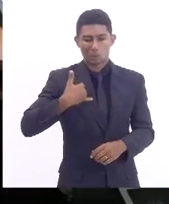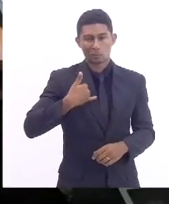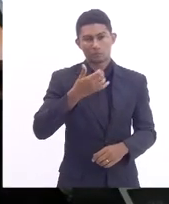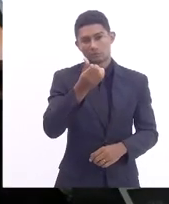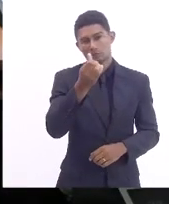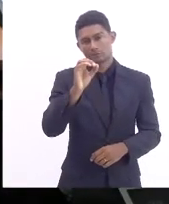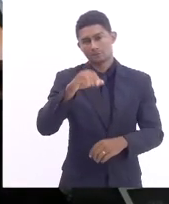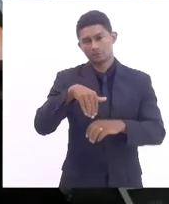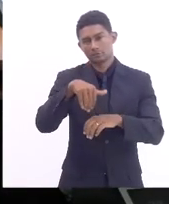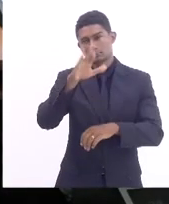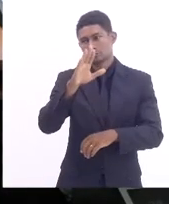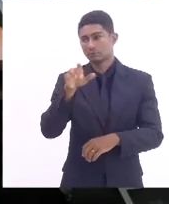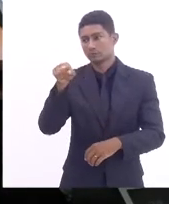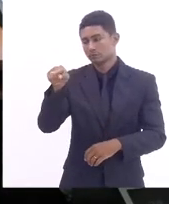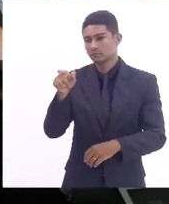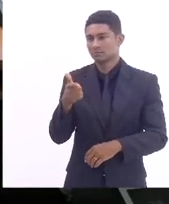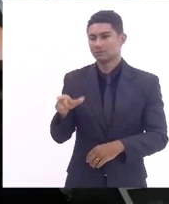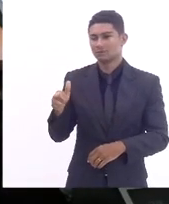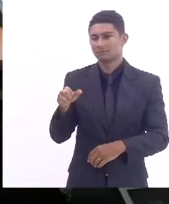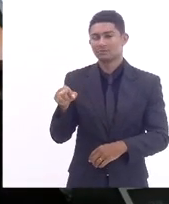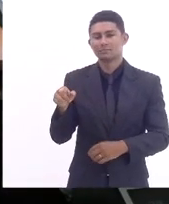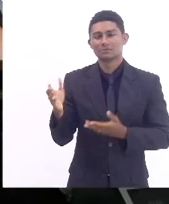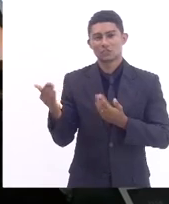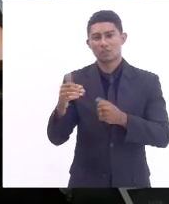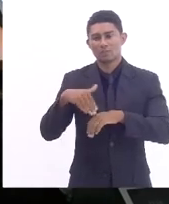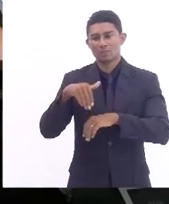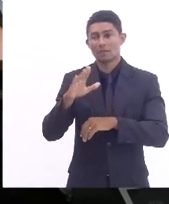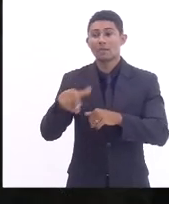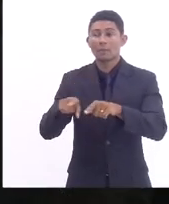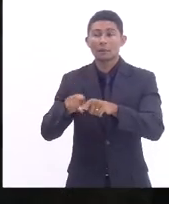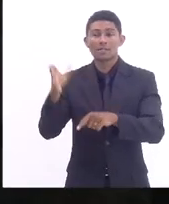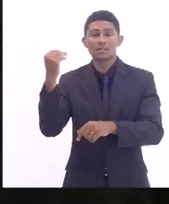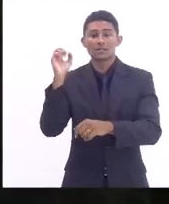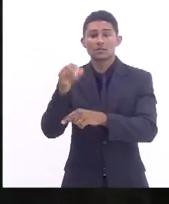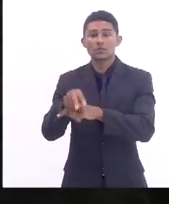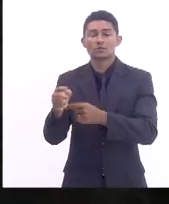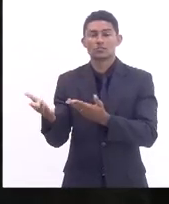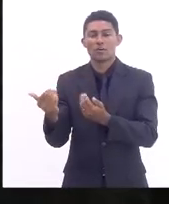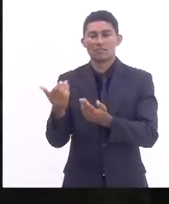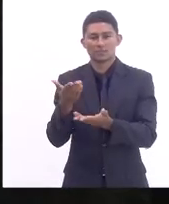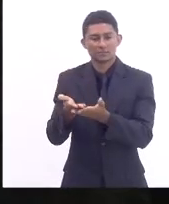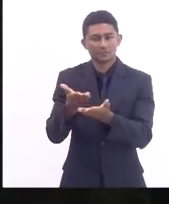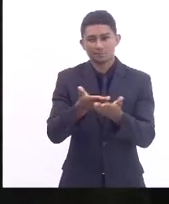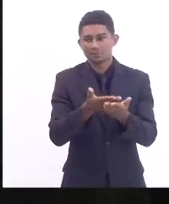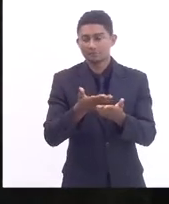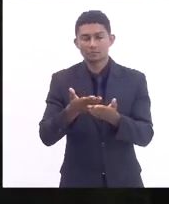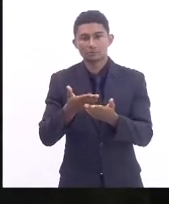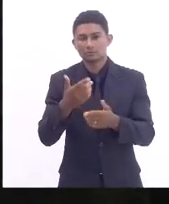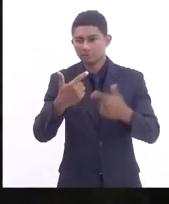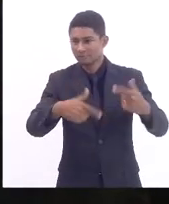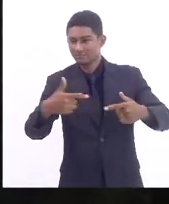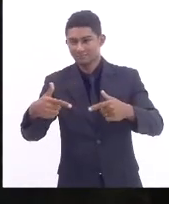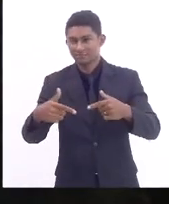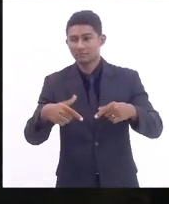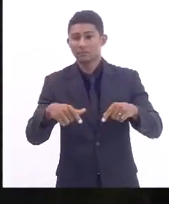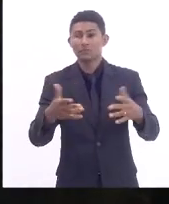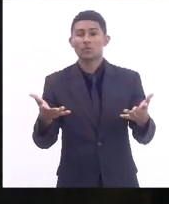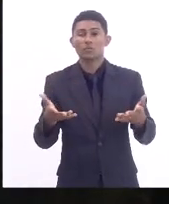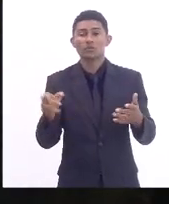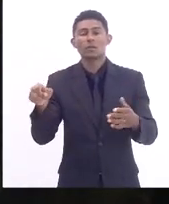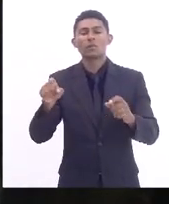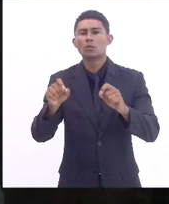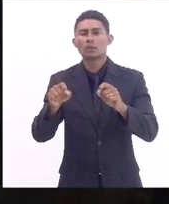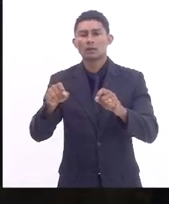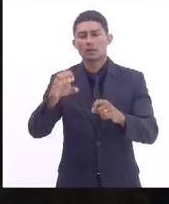60 anos só um que eu não tenho que origina no que também entrou como jovem aprendiz E hoje é o Victor e da nuclep